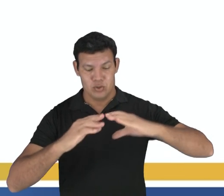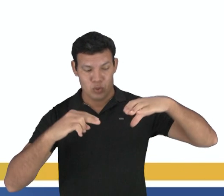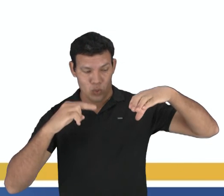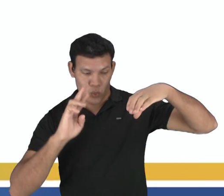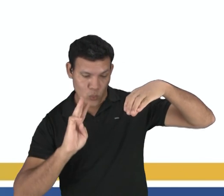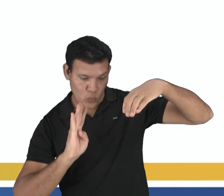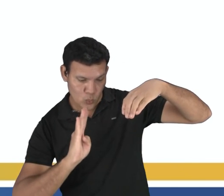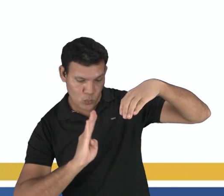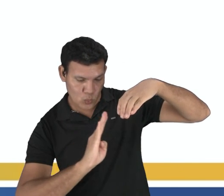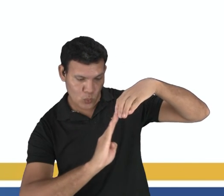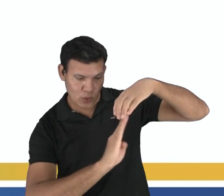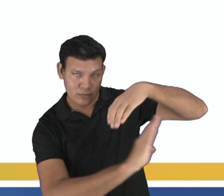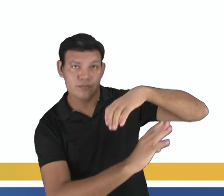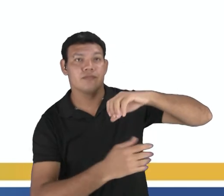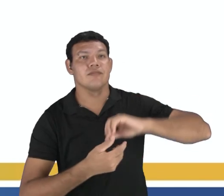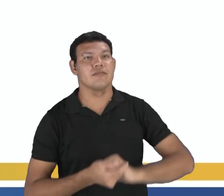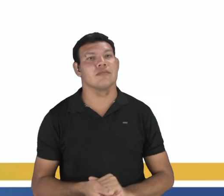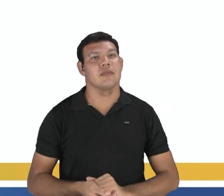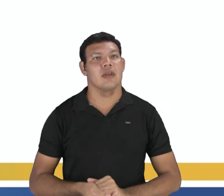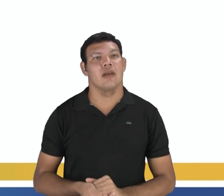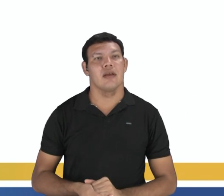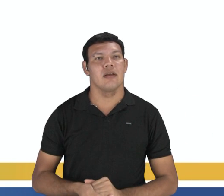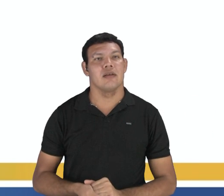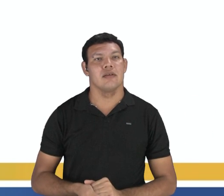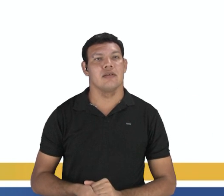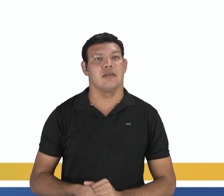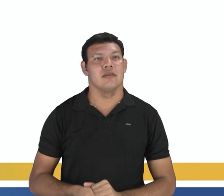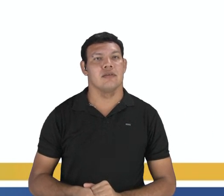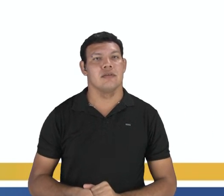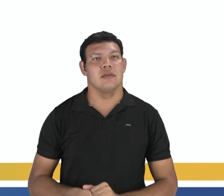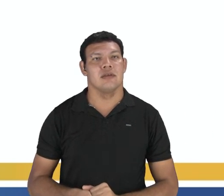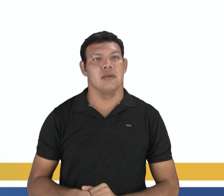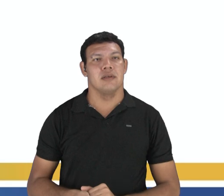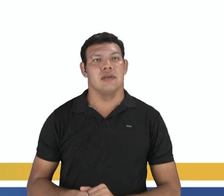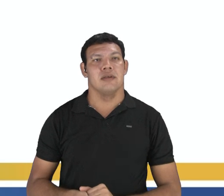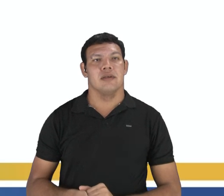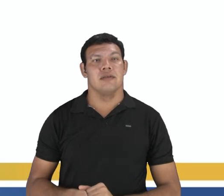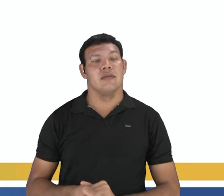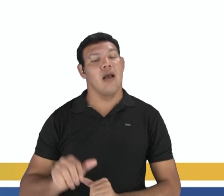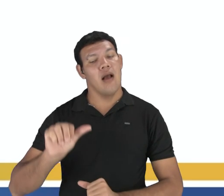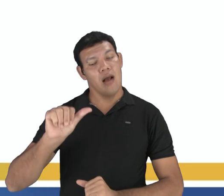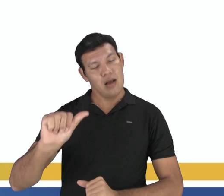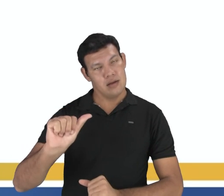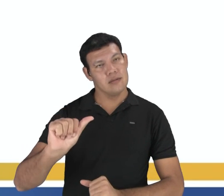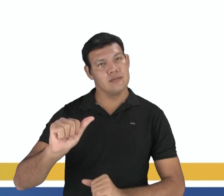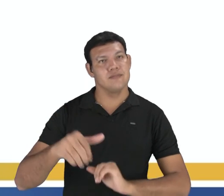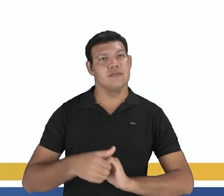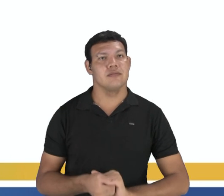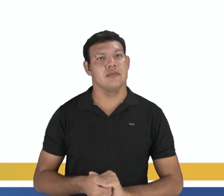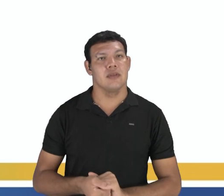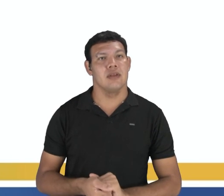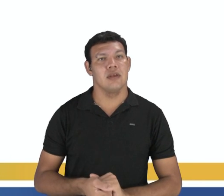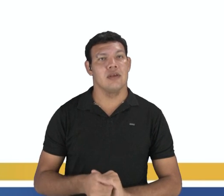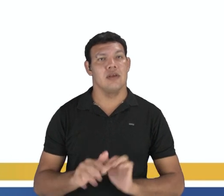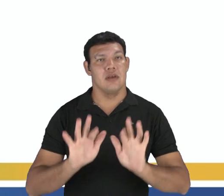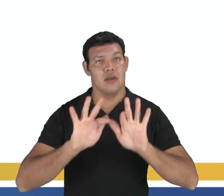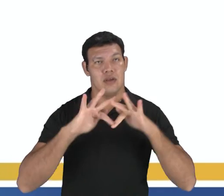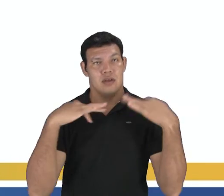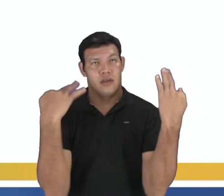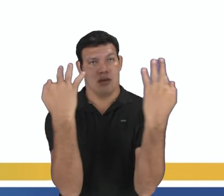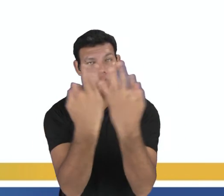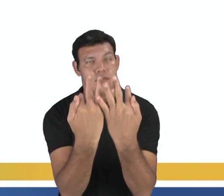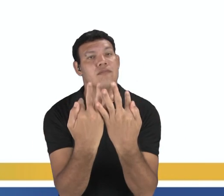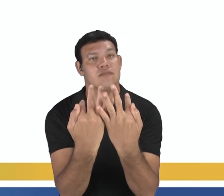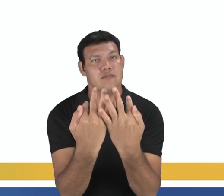eles moram e a última tá perguntando tá falando né que é sobre uma família de